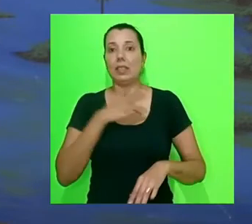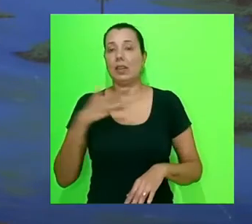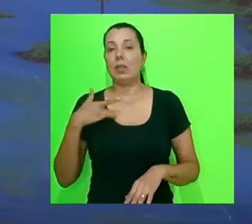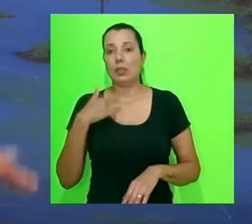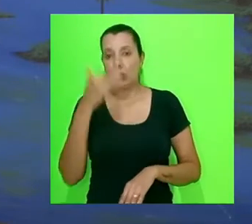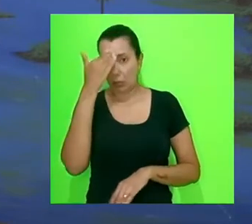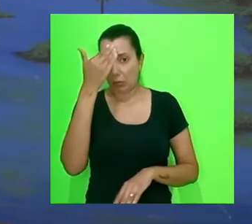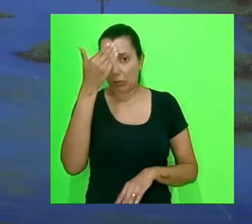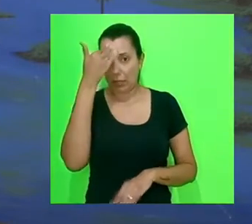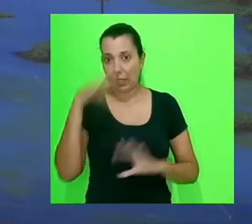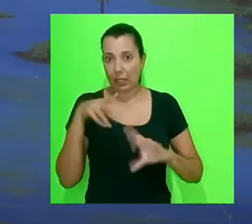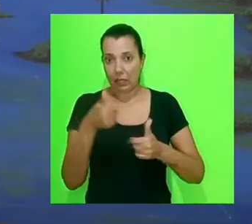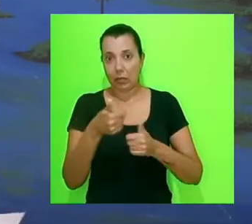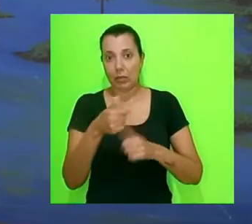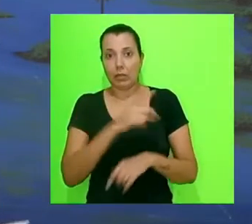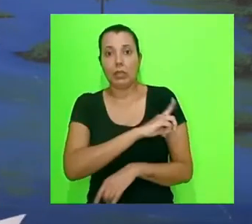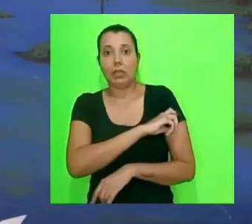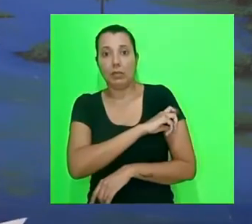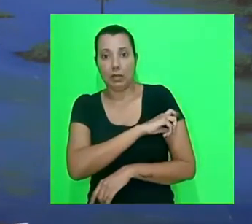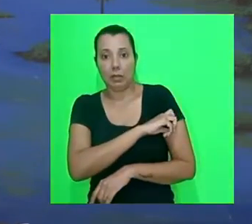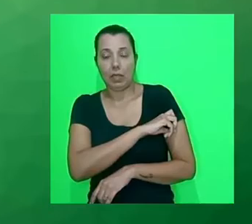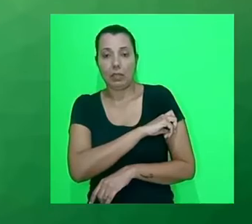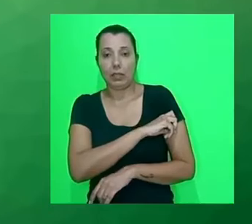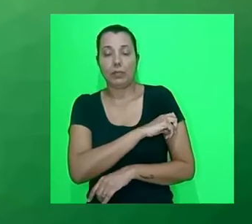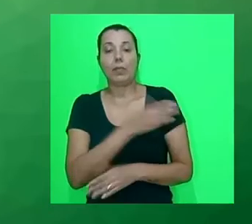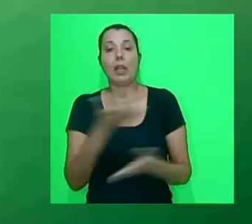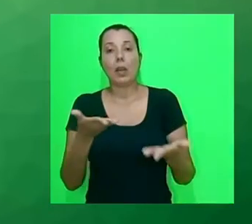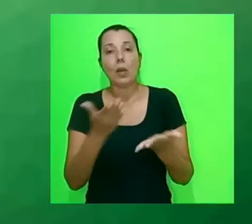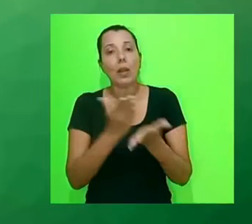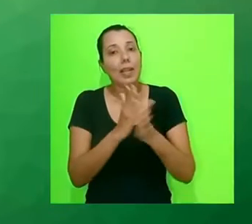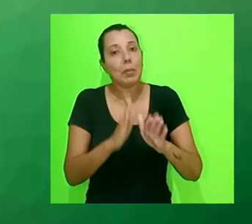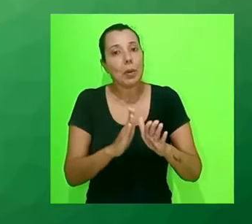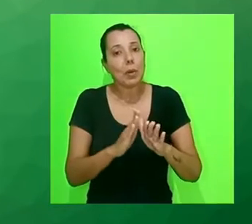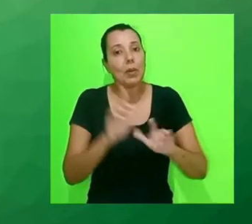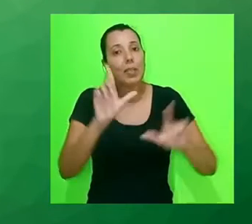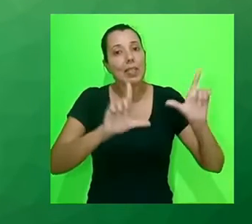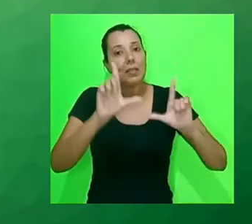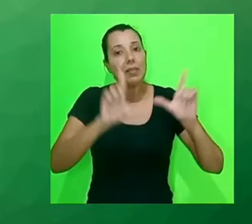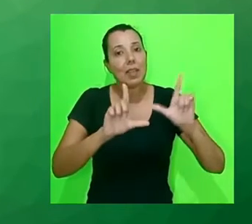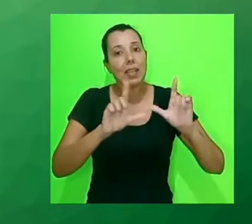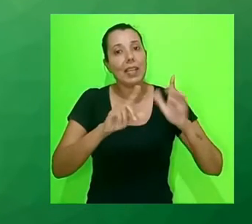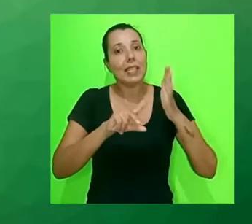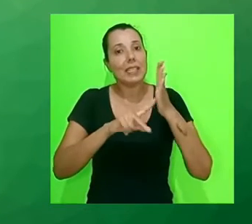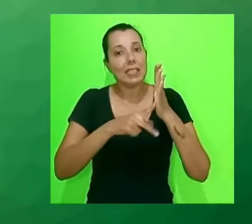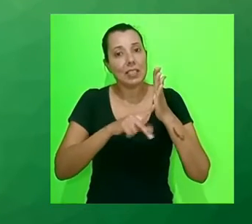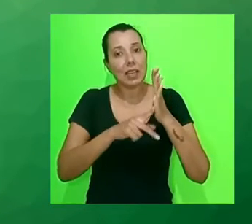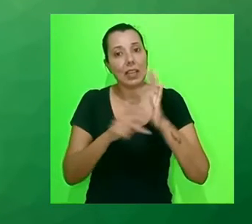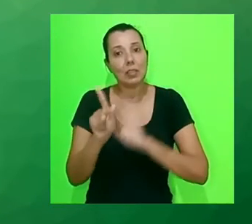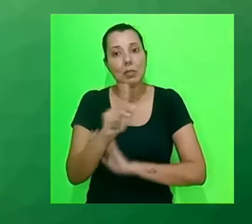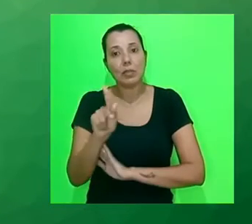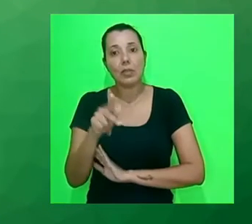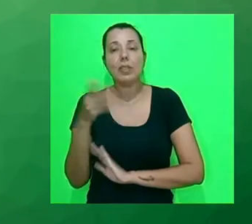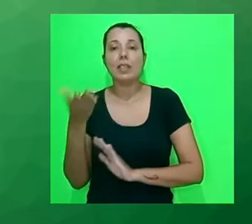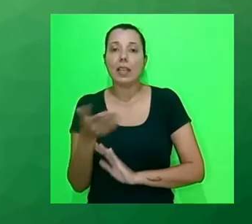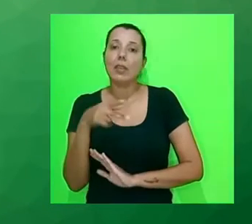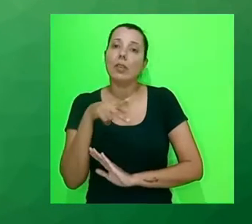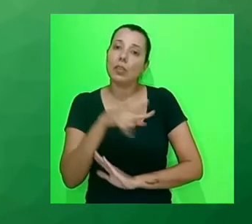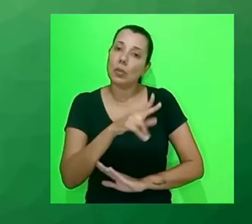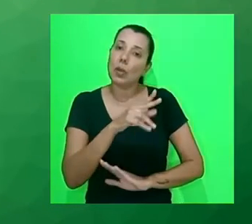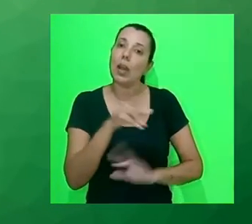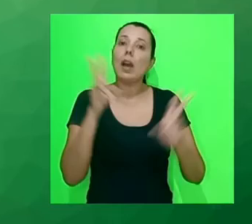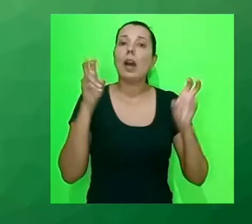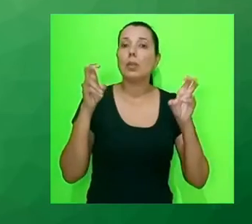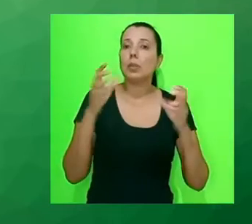isso mesmo, né? São todos os enfermeiros, né? Eles estão na linha de frente e a maioria também são mulheres, né? Então é muito importante a